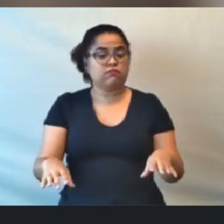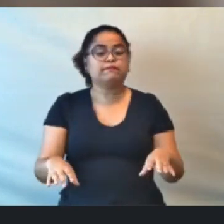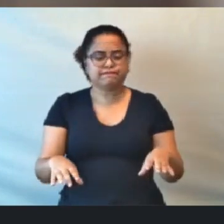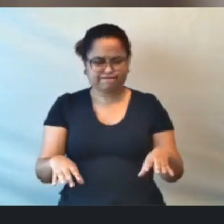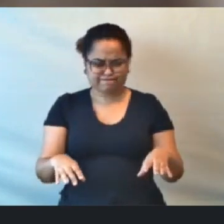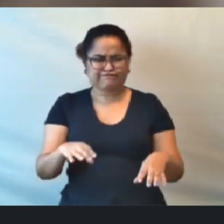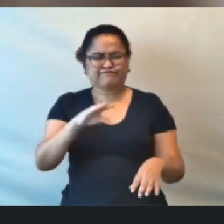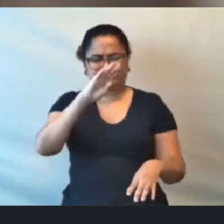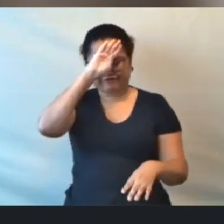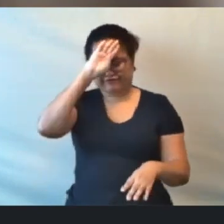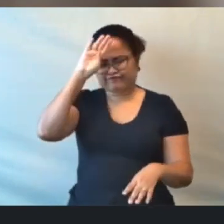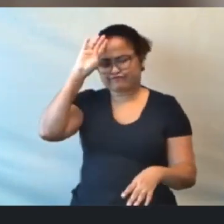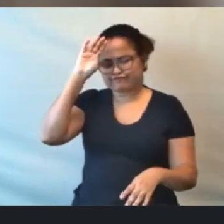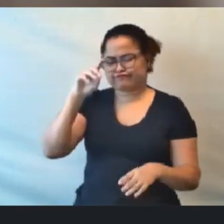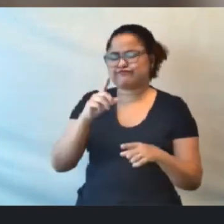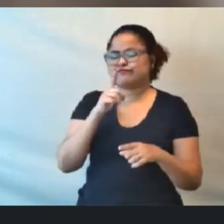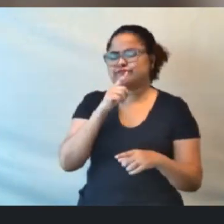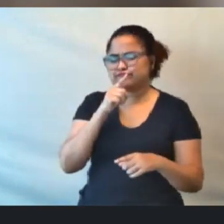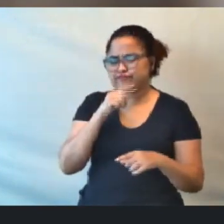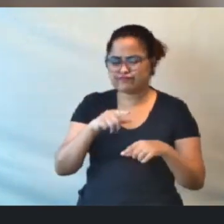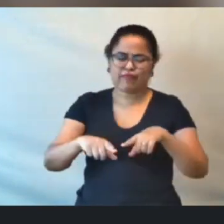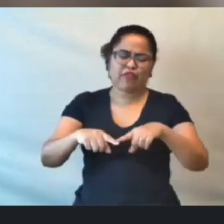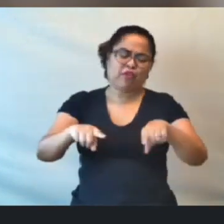2017 para 2018,